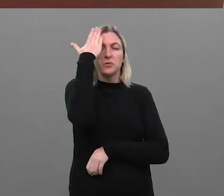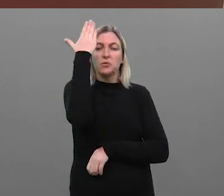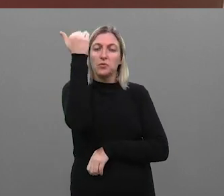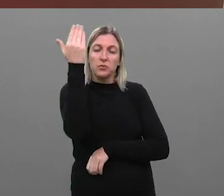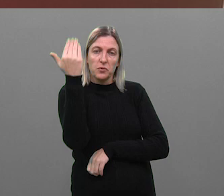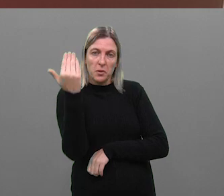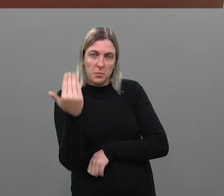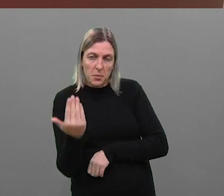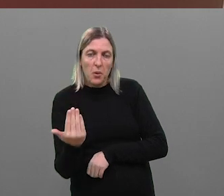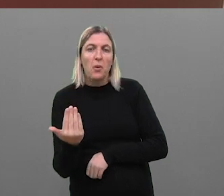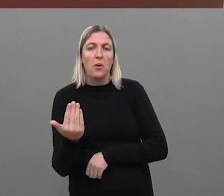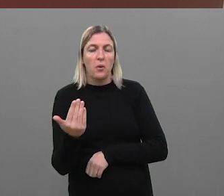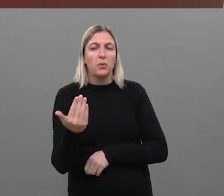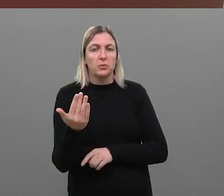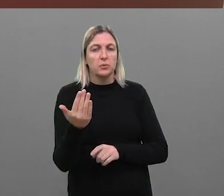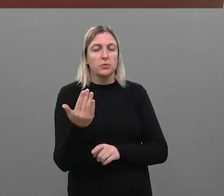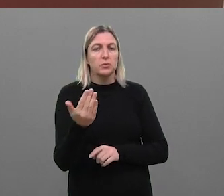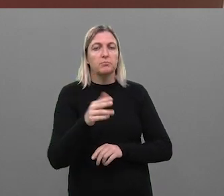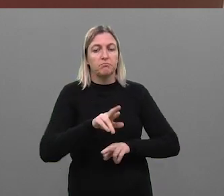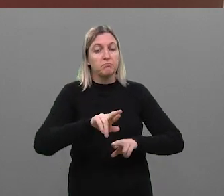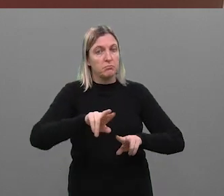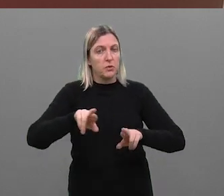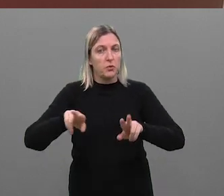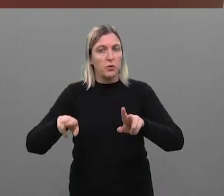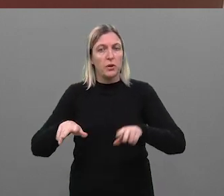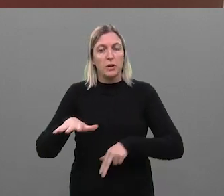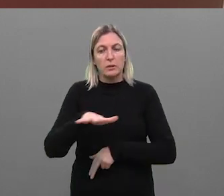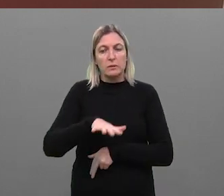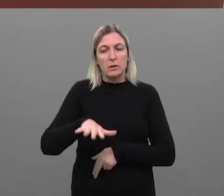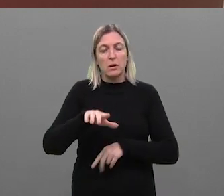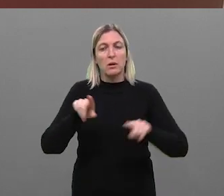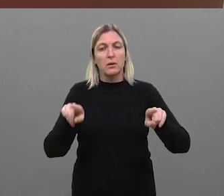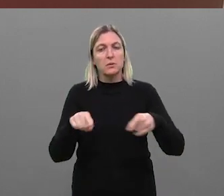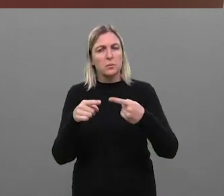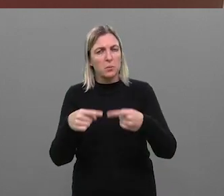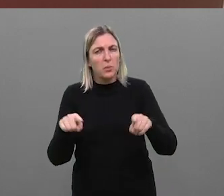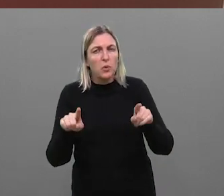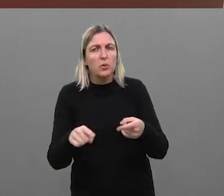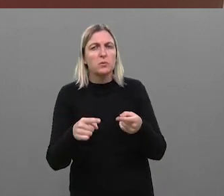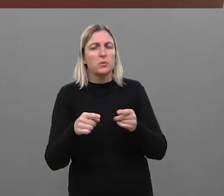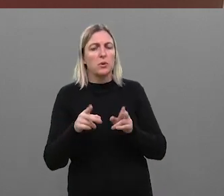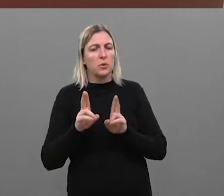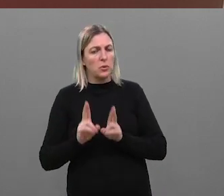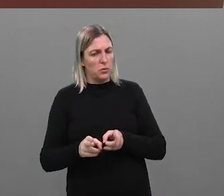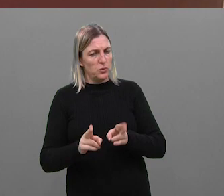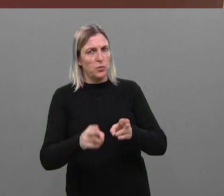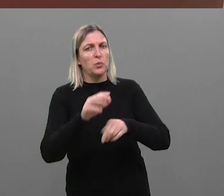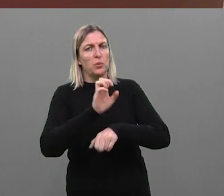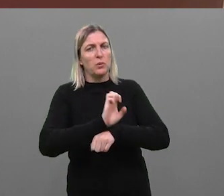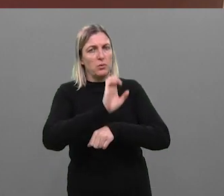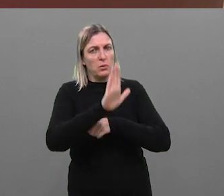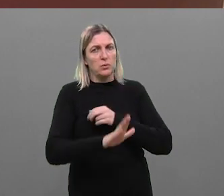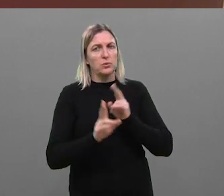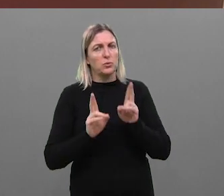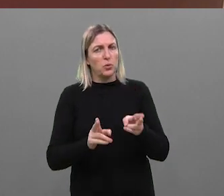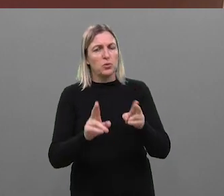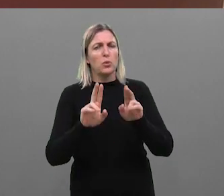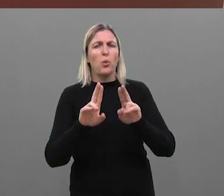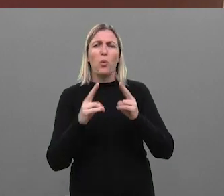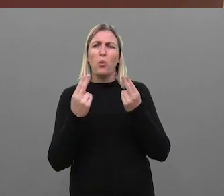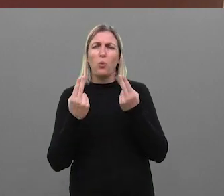artistas tu acha e isso falando em todas as os segmentos da música tu achas que ainda seguimos sendo esse